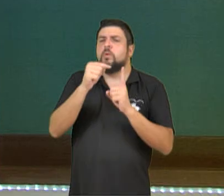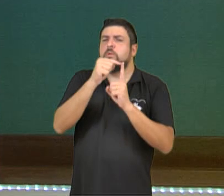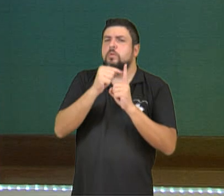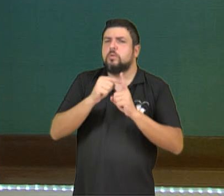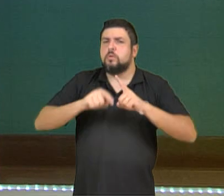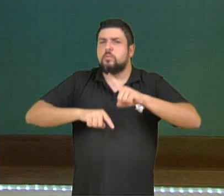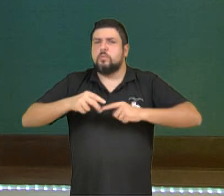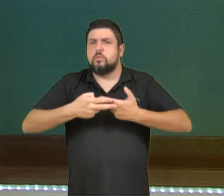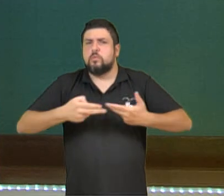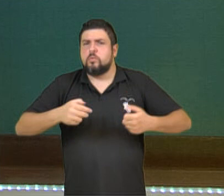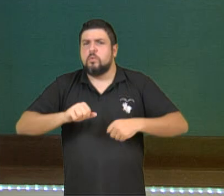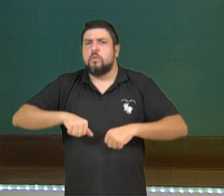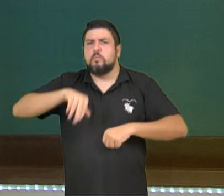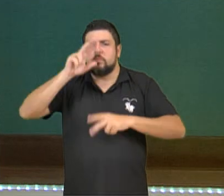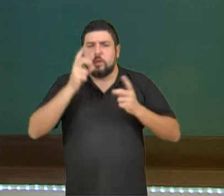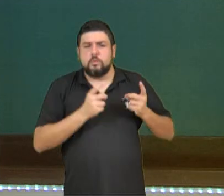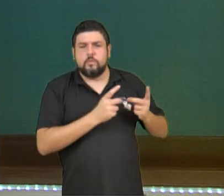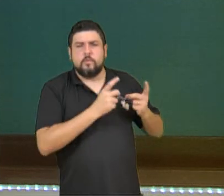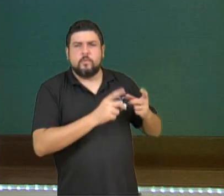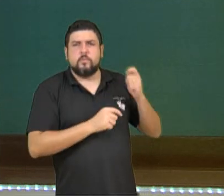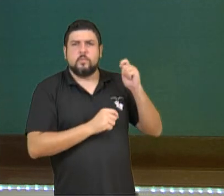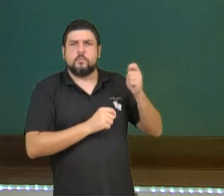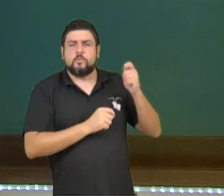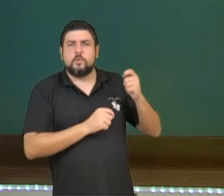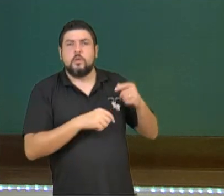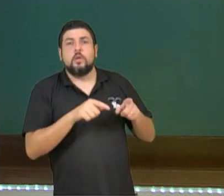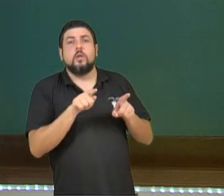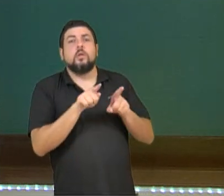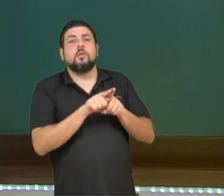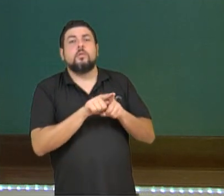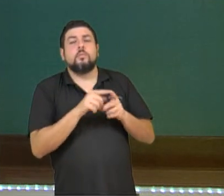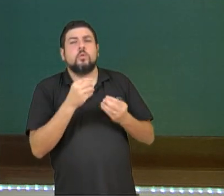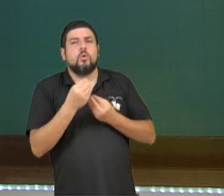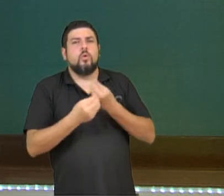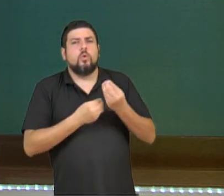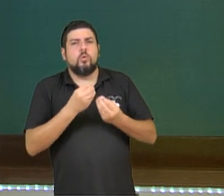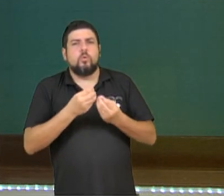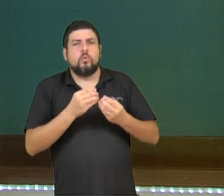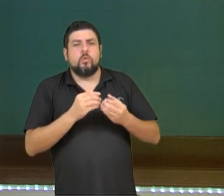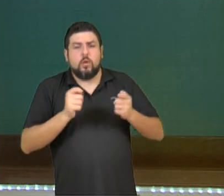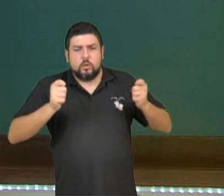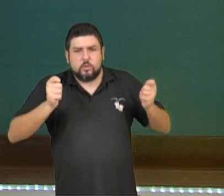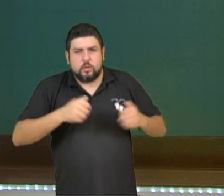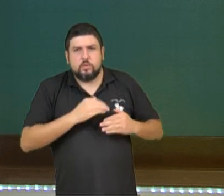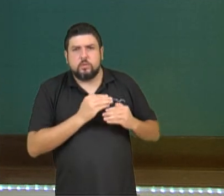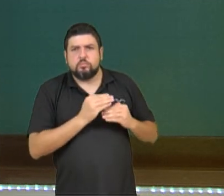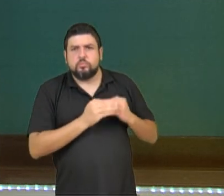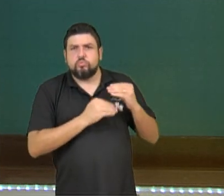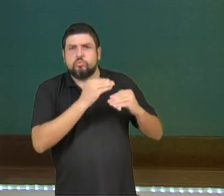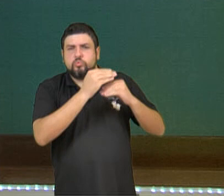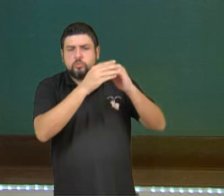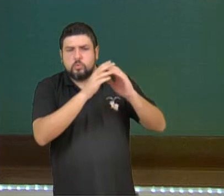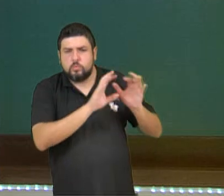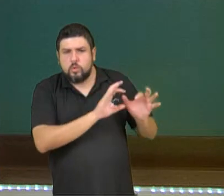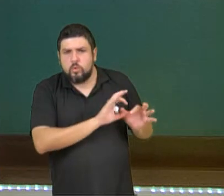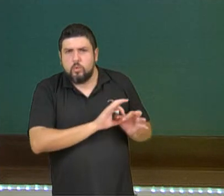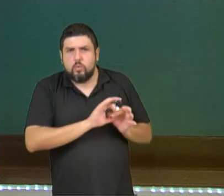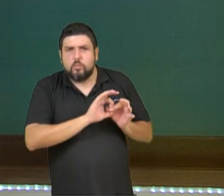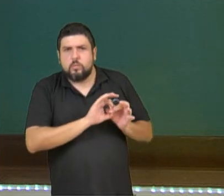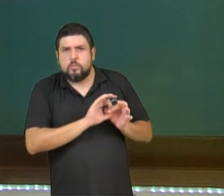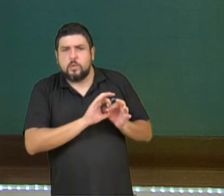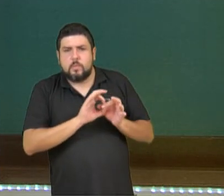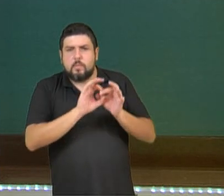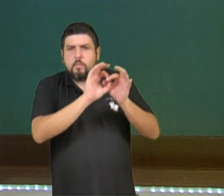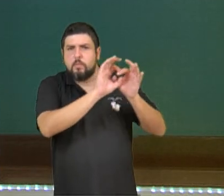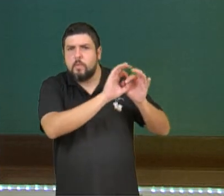exporta para a Argentina e que contexto institucional tem emitido para avançar na melhor integração com os vizinhos brasileiros